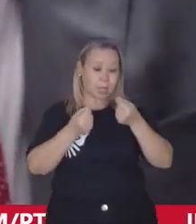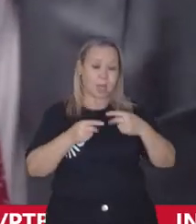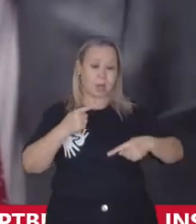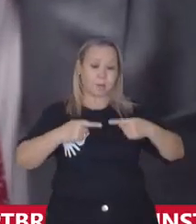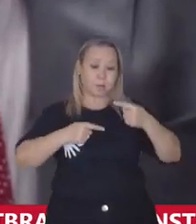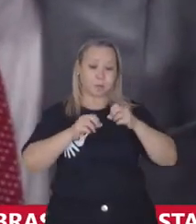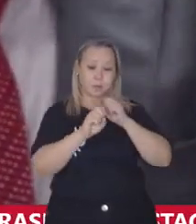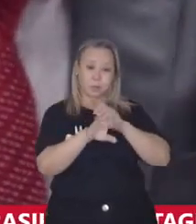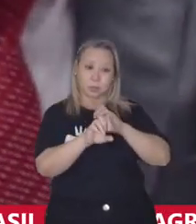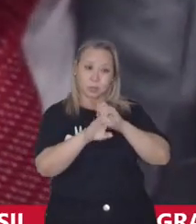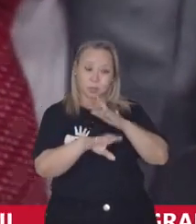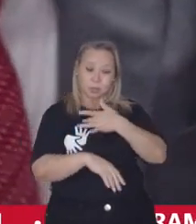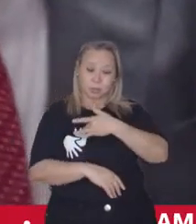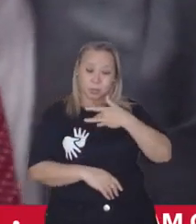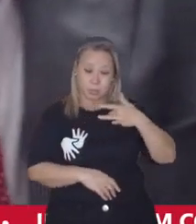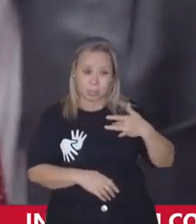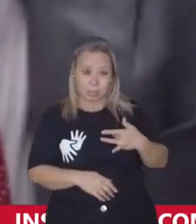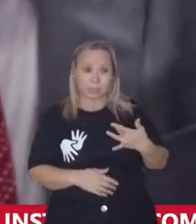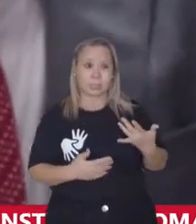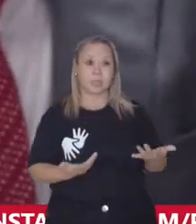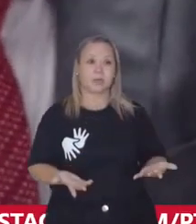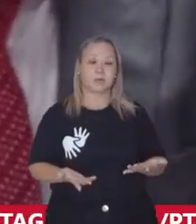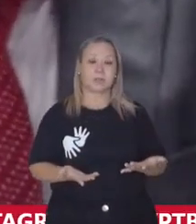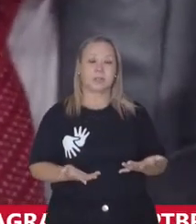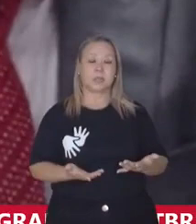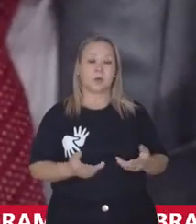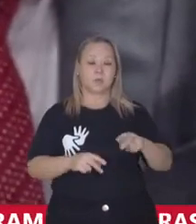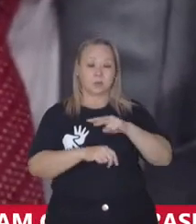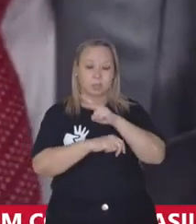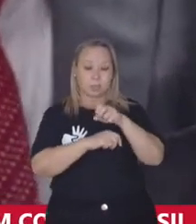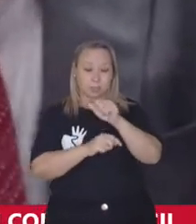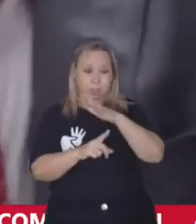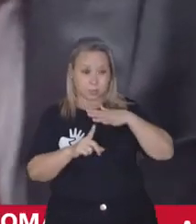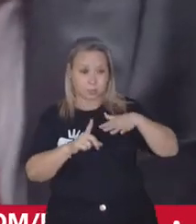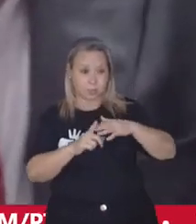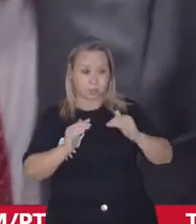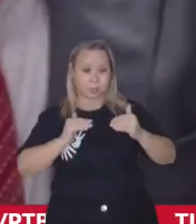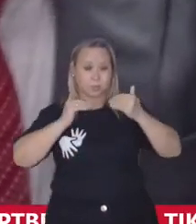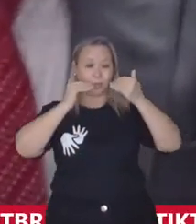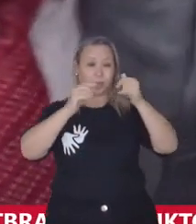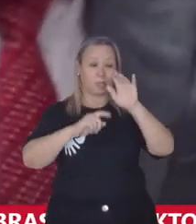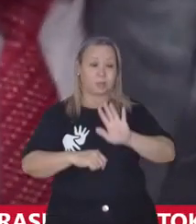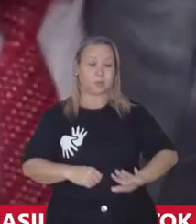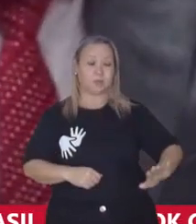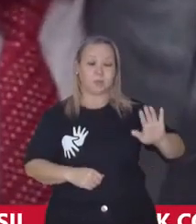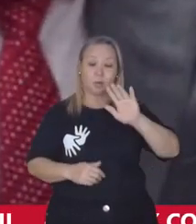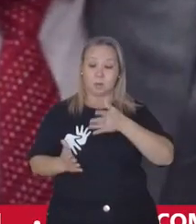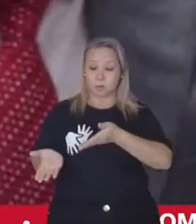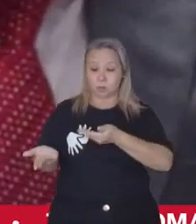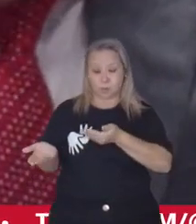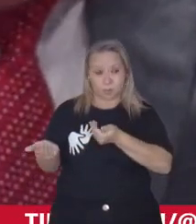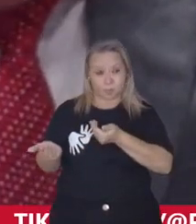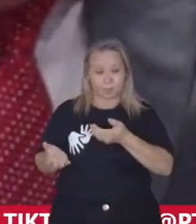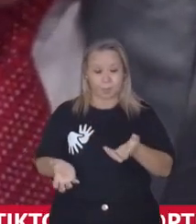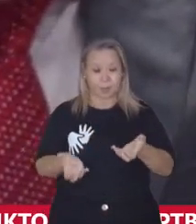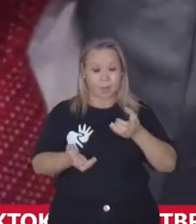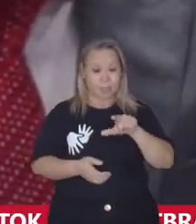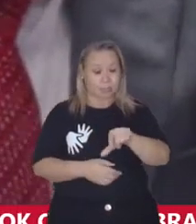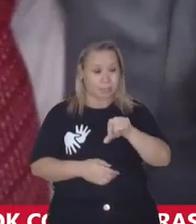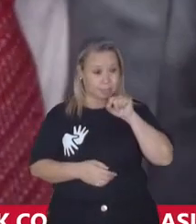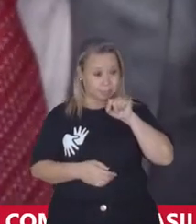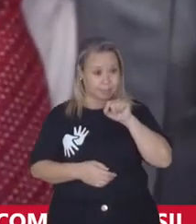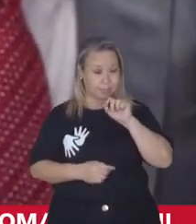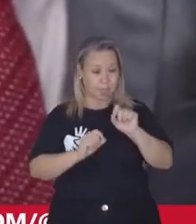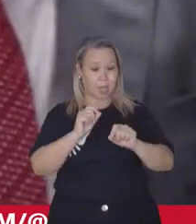saúde, assistência social, soberania nacional, juventude. Quero aqui destacar